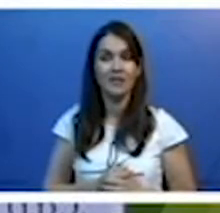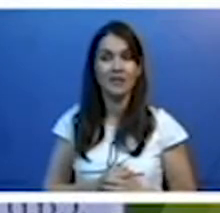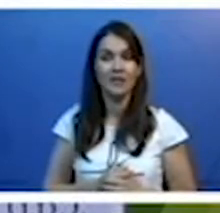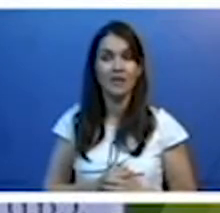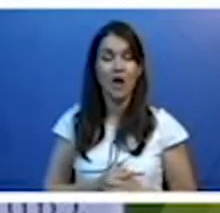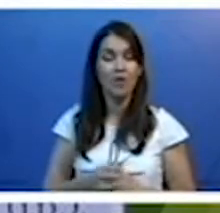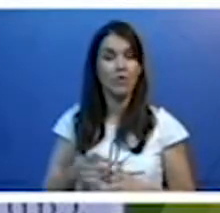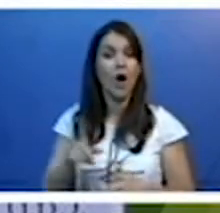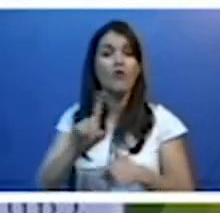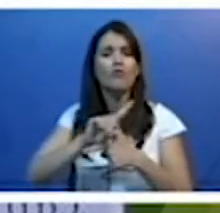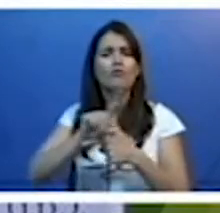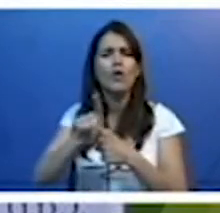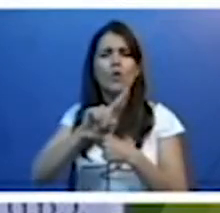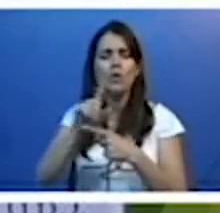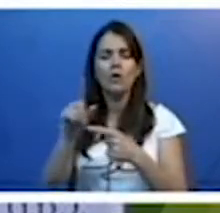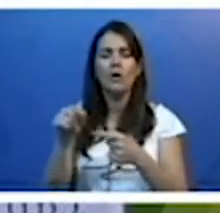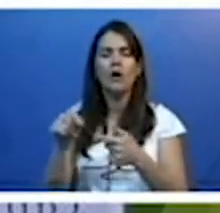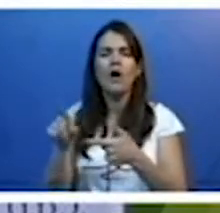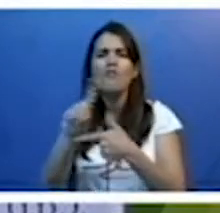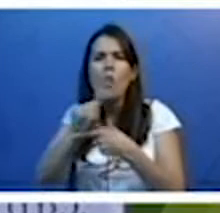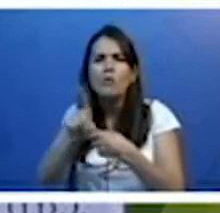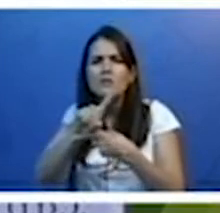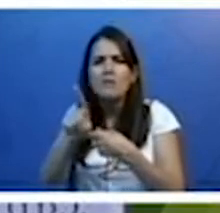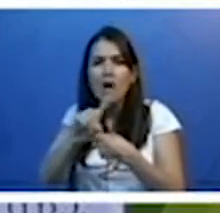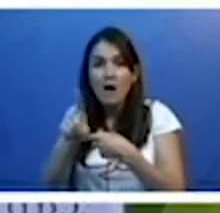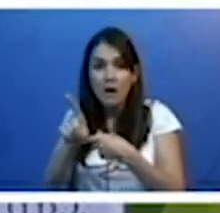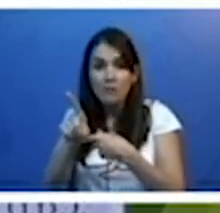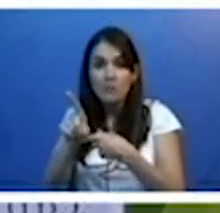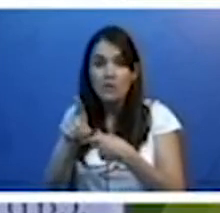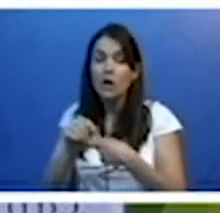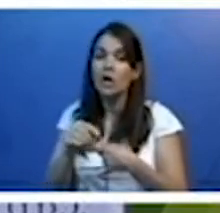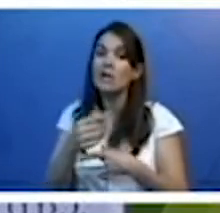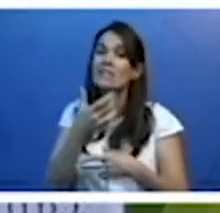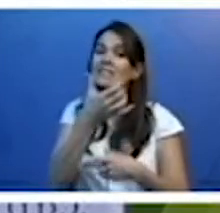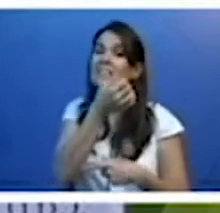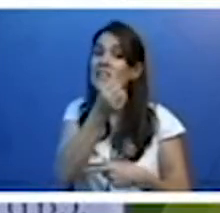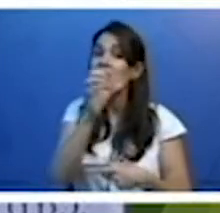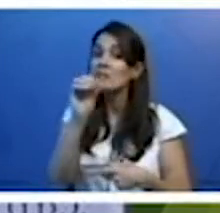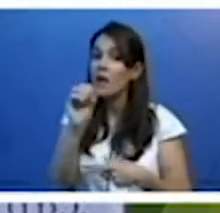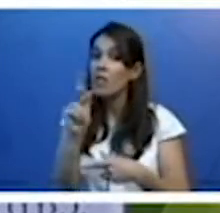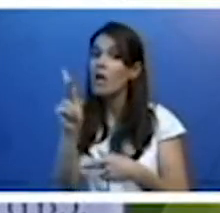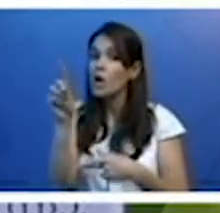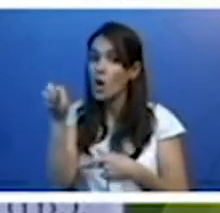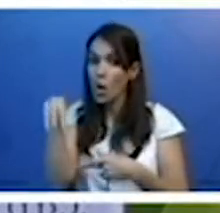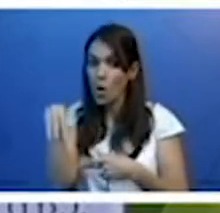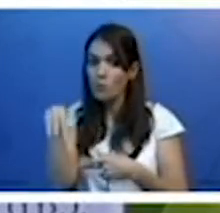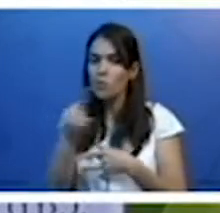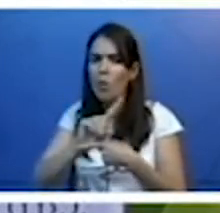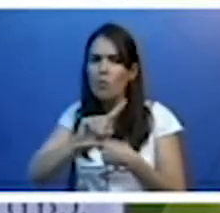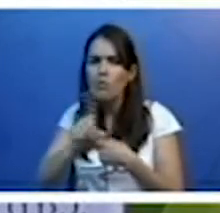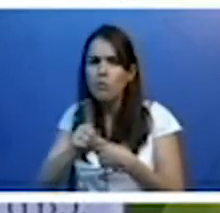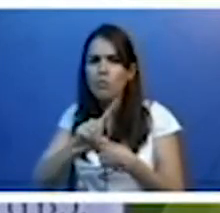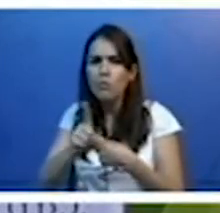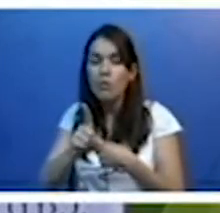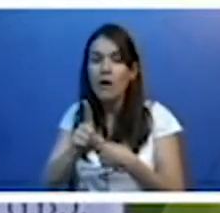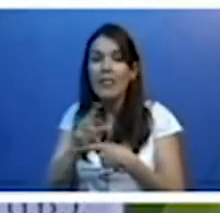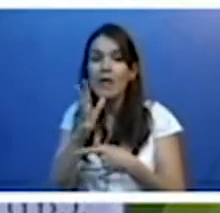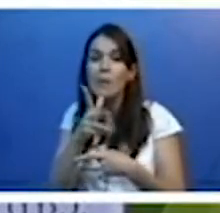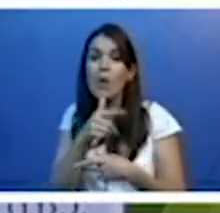velocidade em quilômetros por hora. Se ele viaja a 60 km por hora, ele demora 6